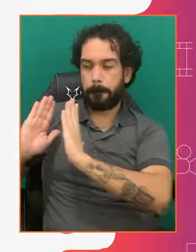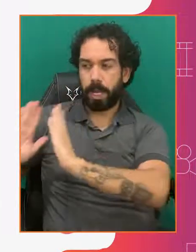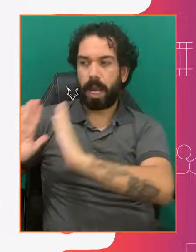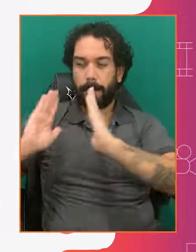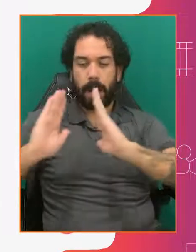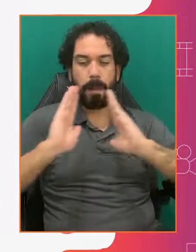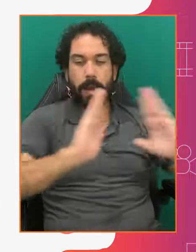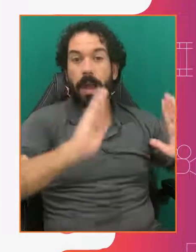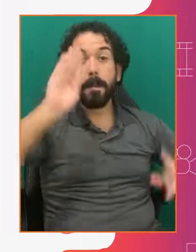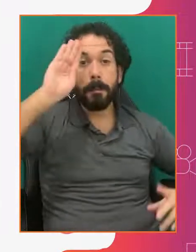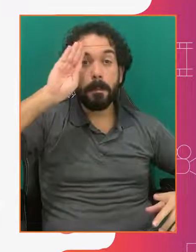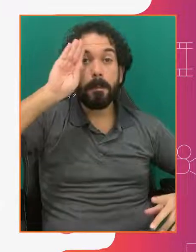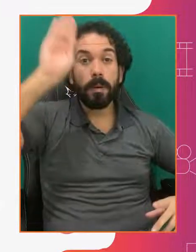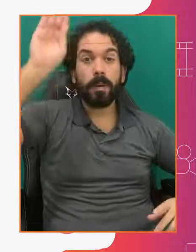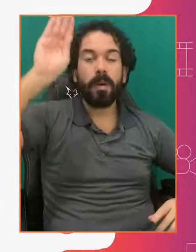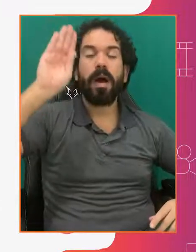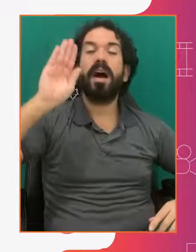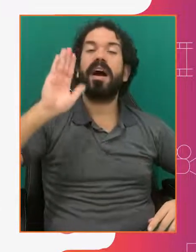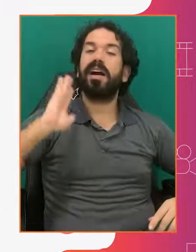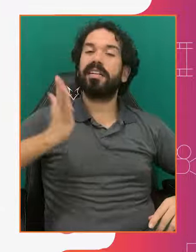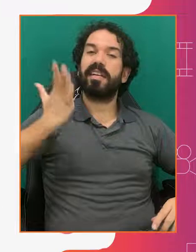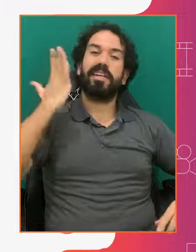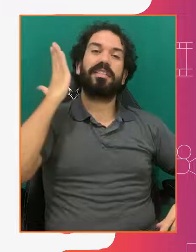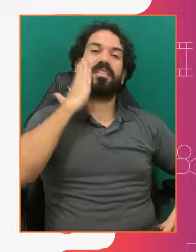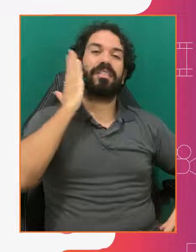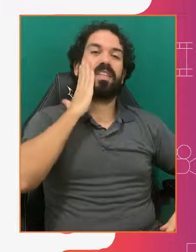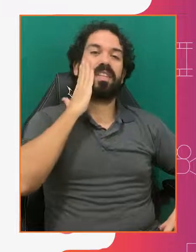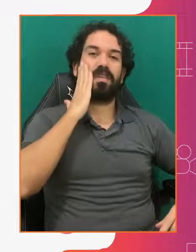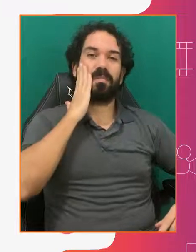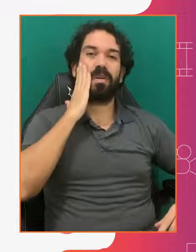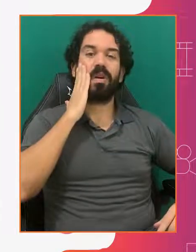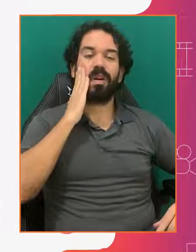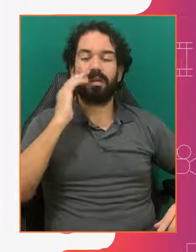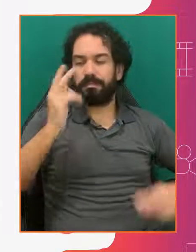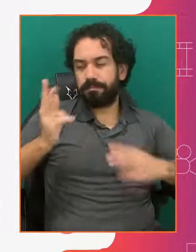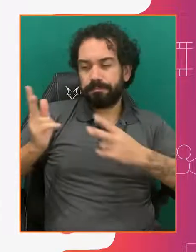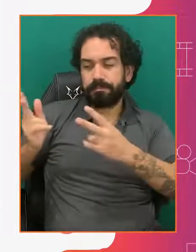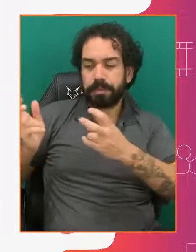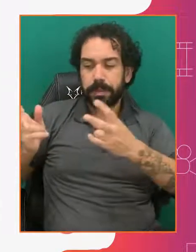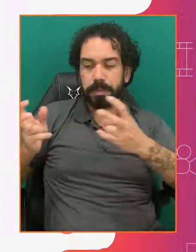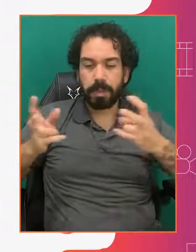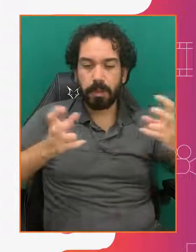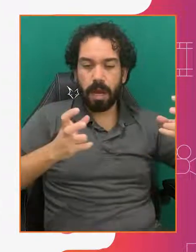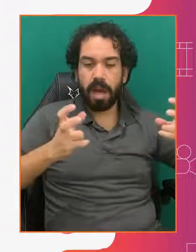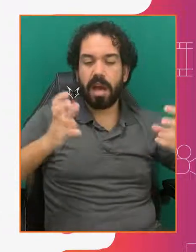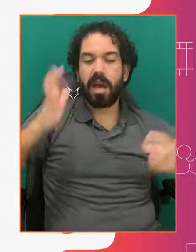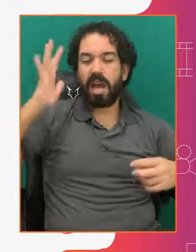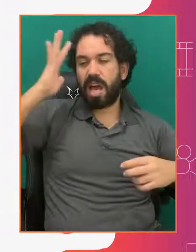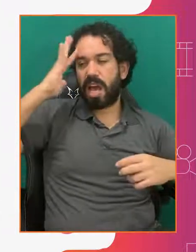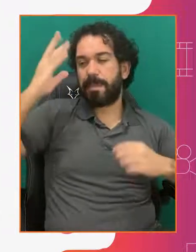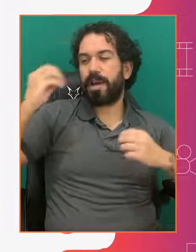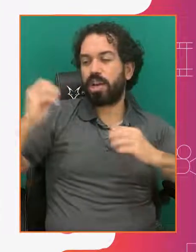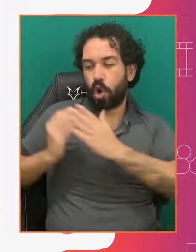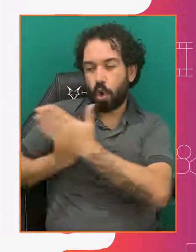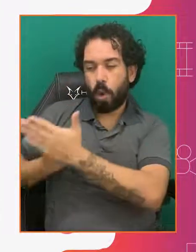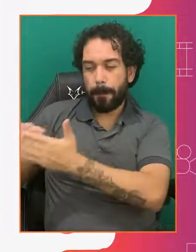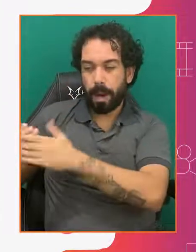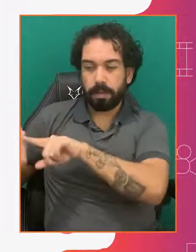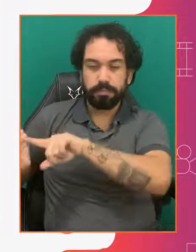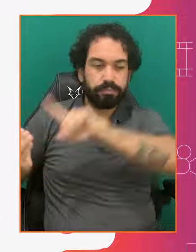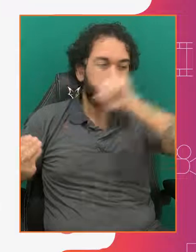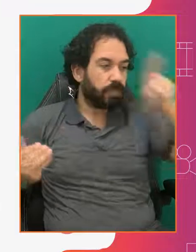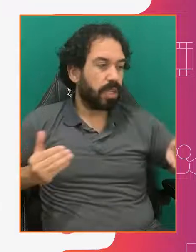ações marcadas, você já consegue minimamente ver e imaginar como é que a animação vai